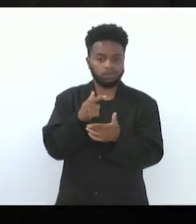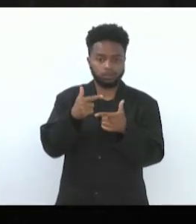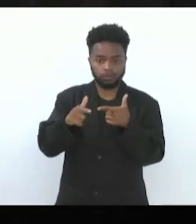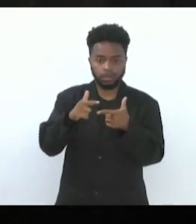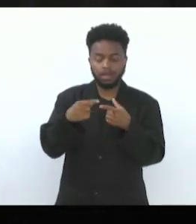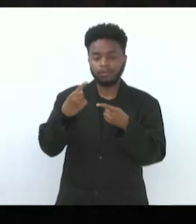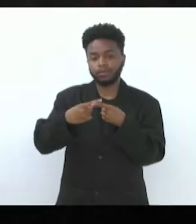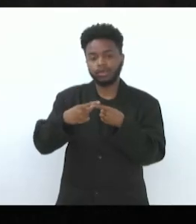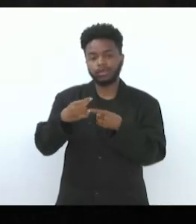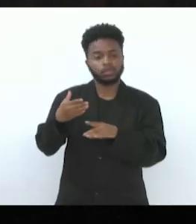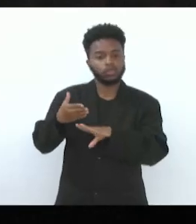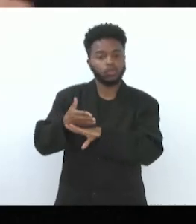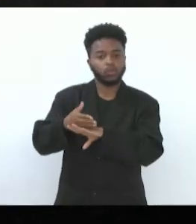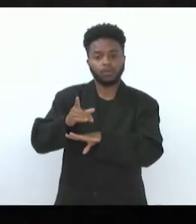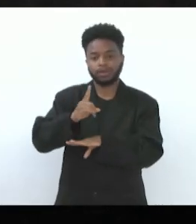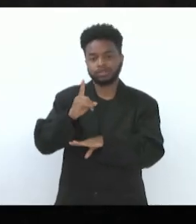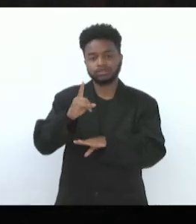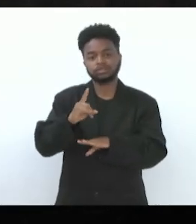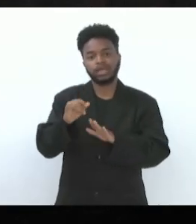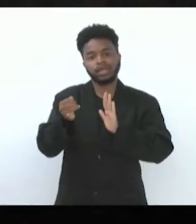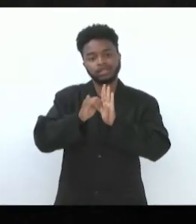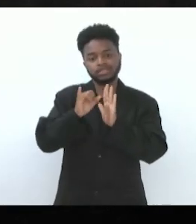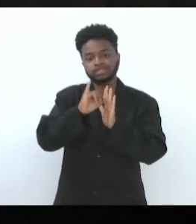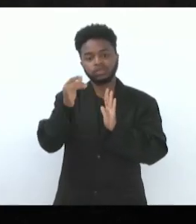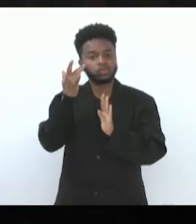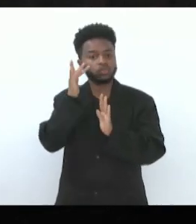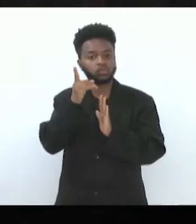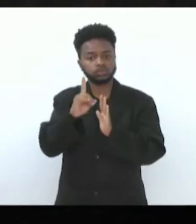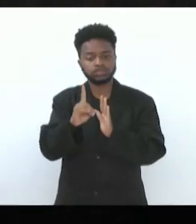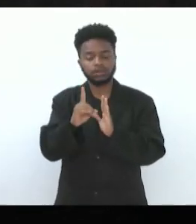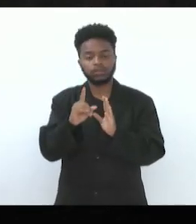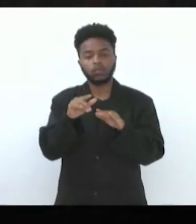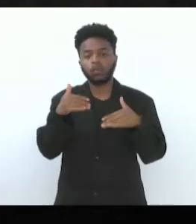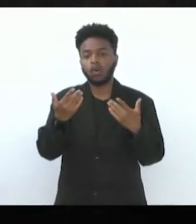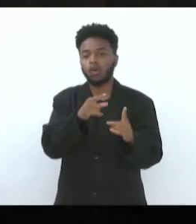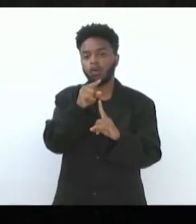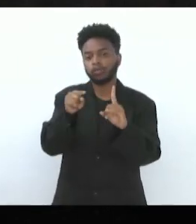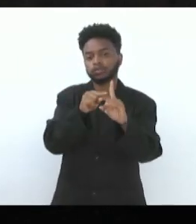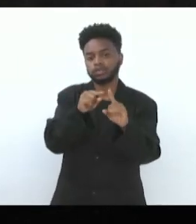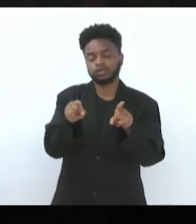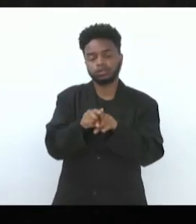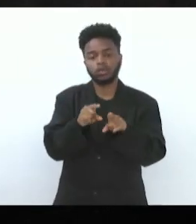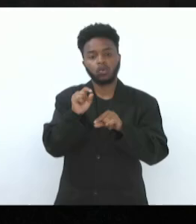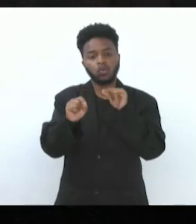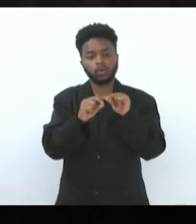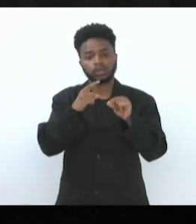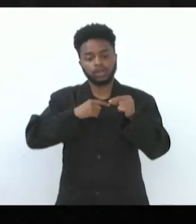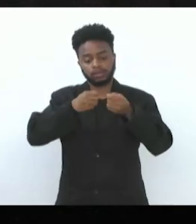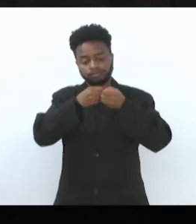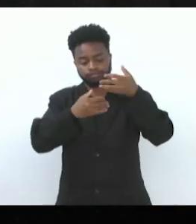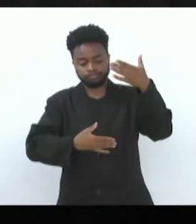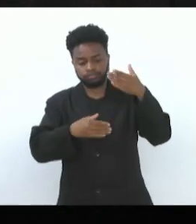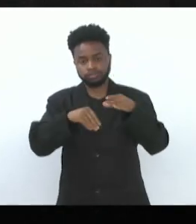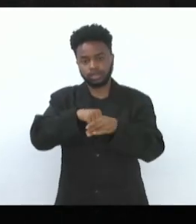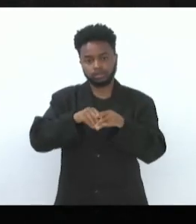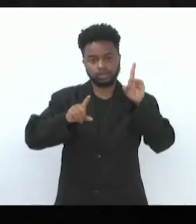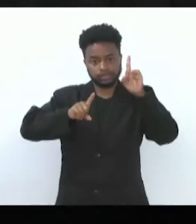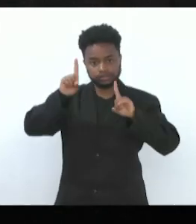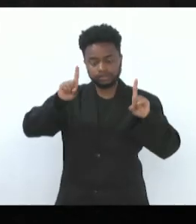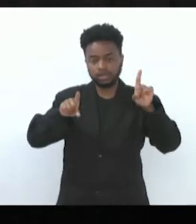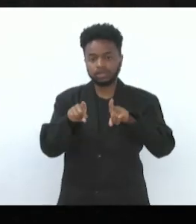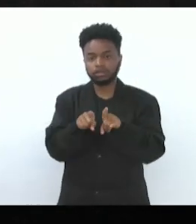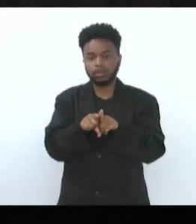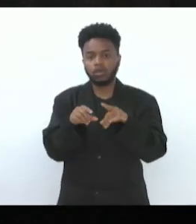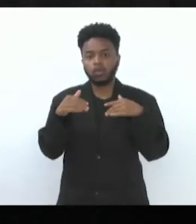participar do edital de licitação sem saber o objeto dessa licitação, o que consta nessa licitação e que tipo